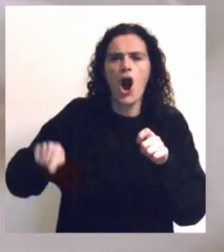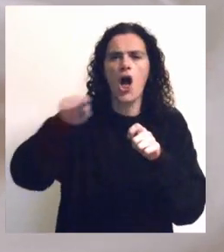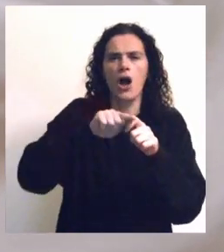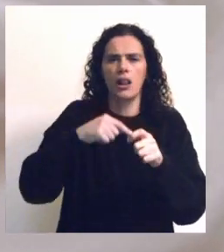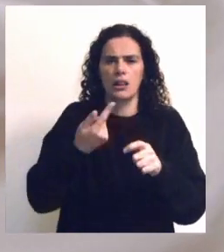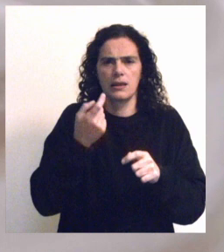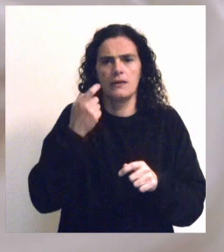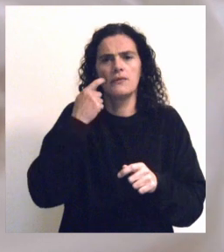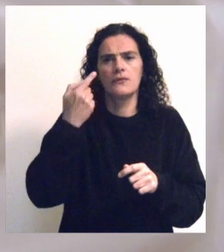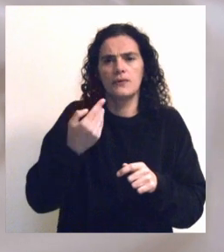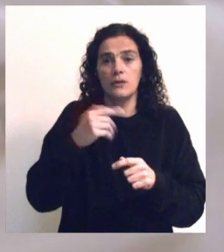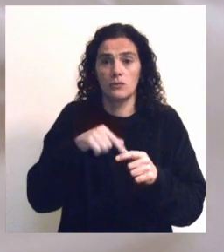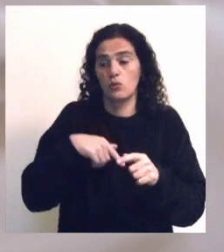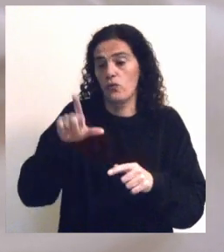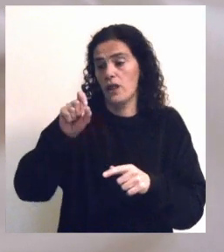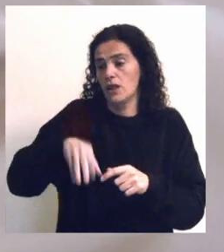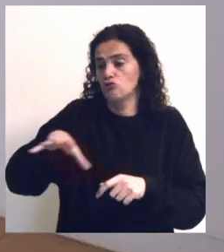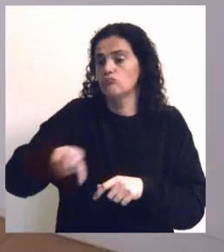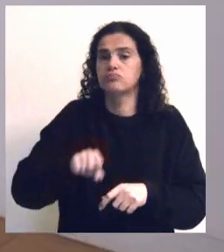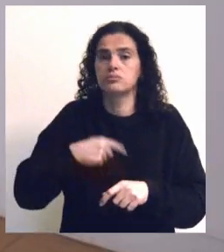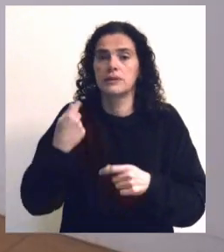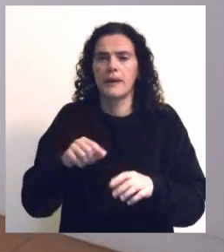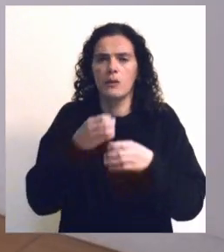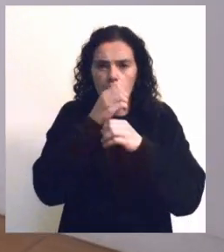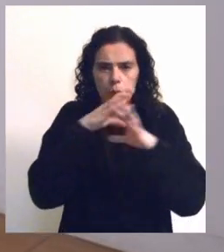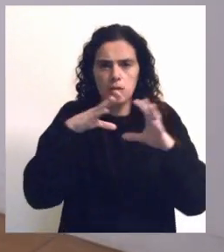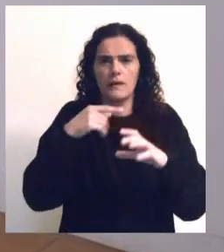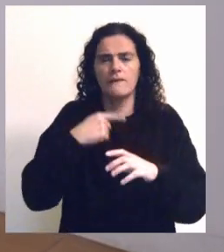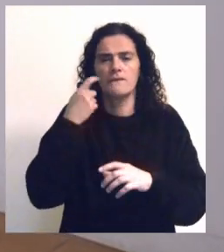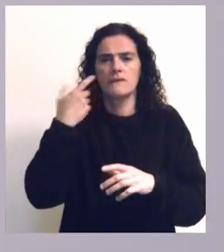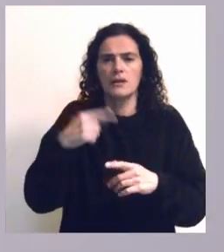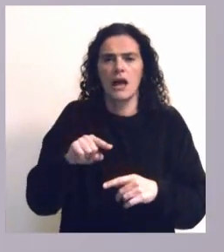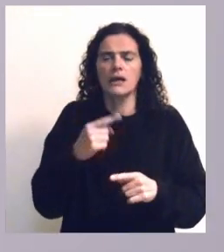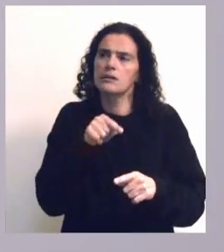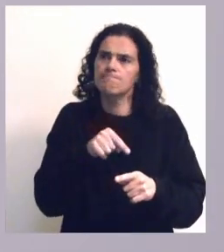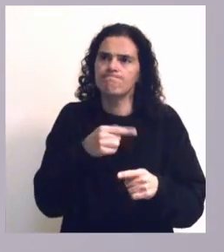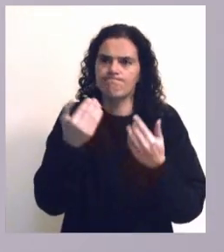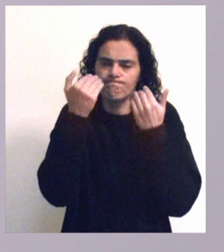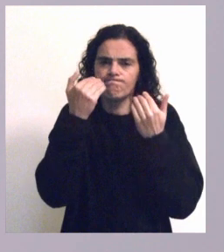uma argola de vidro que foi proveniente do lixo, um balão de vidro. Há